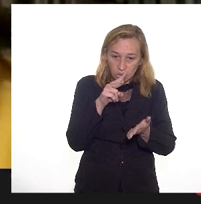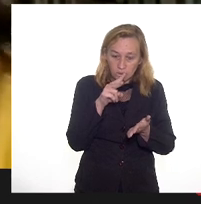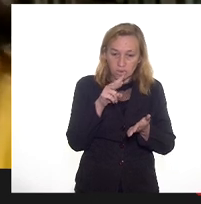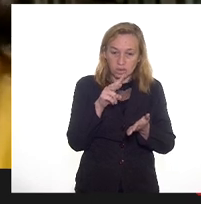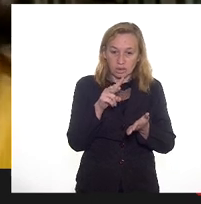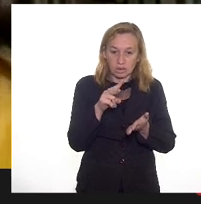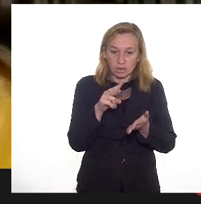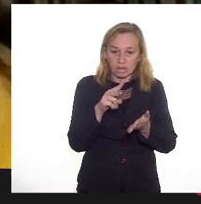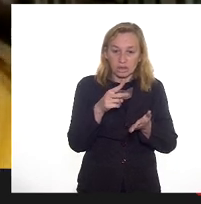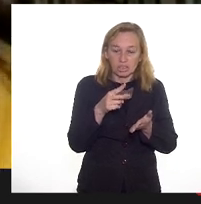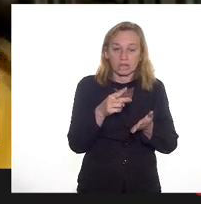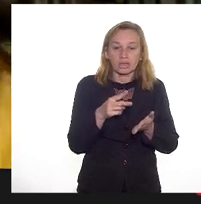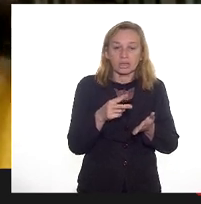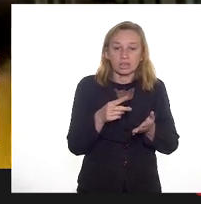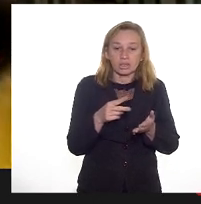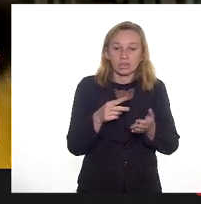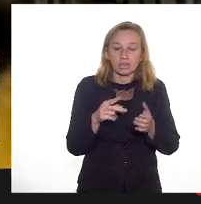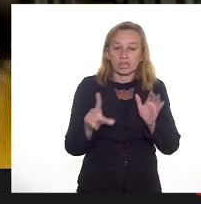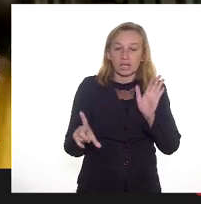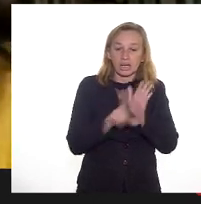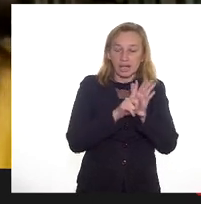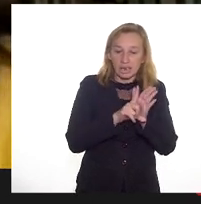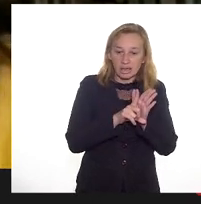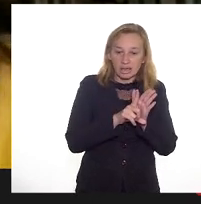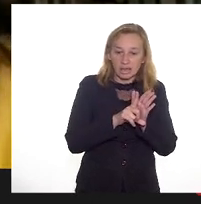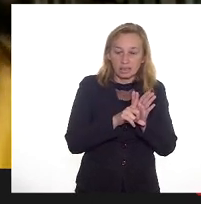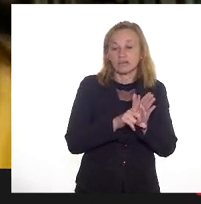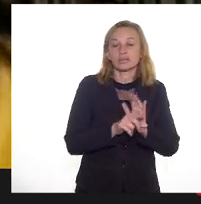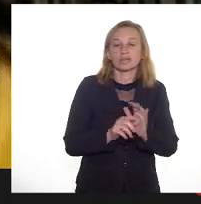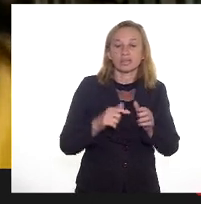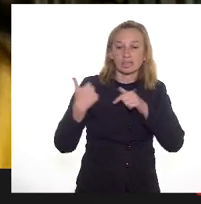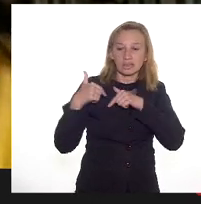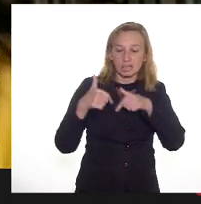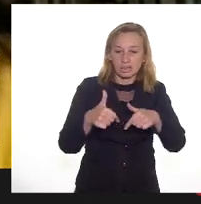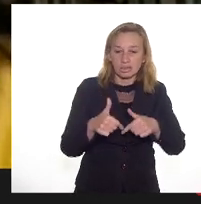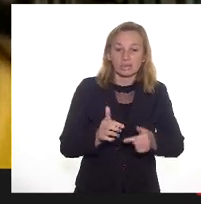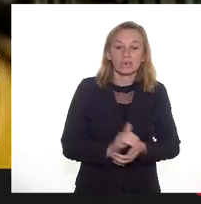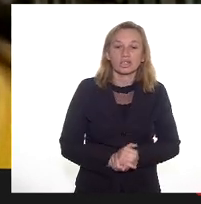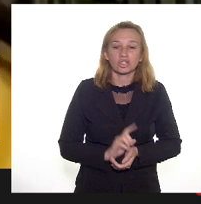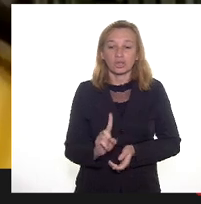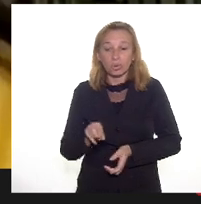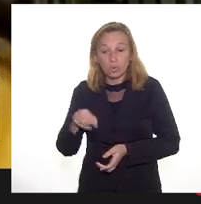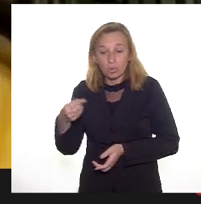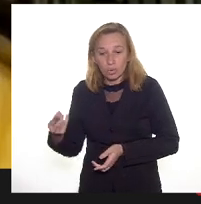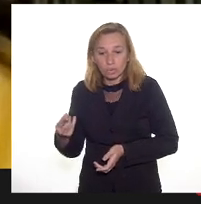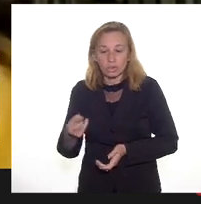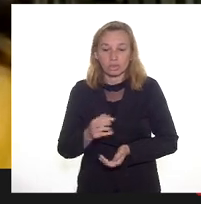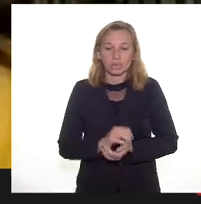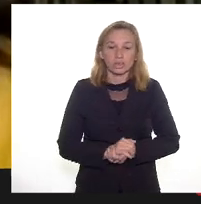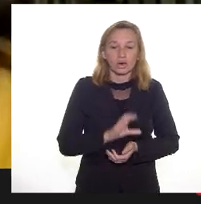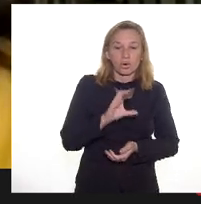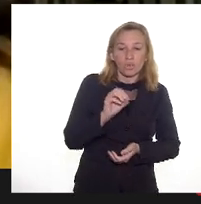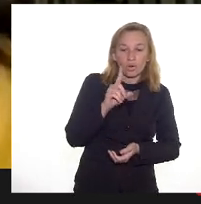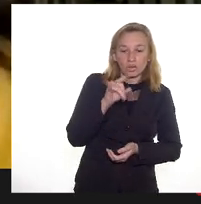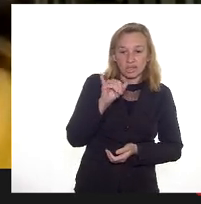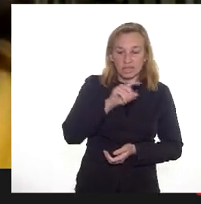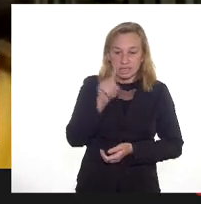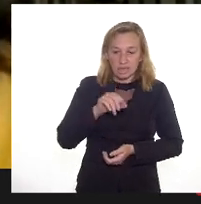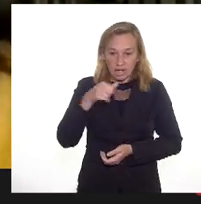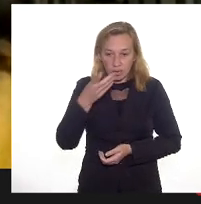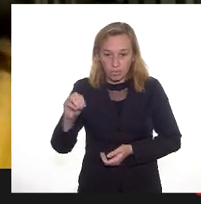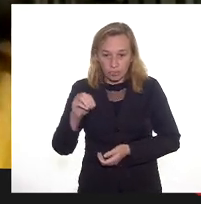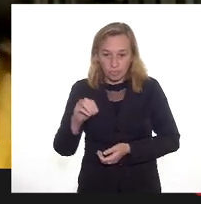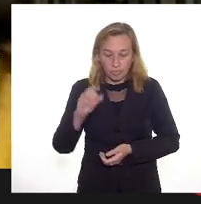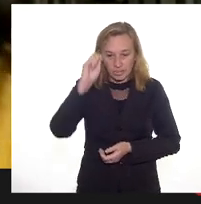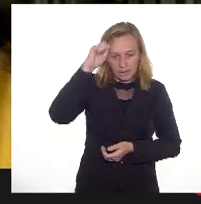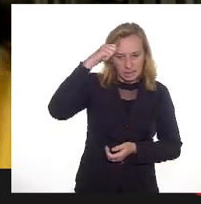inclusive na sua versão tradicionalista, e que, por outro lado, a colonização por meio